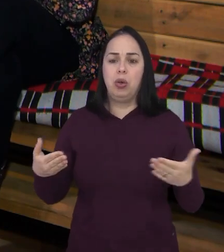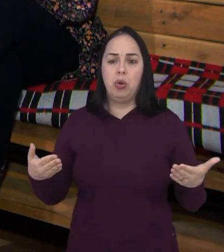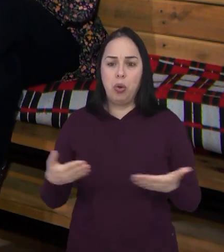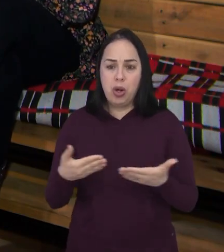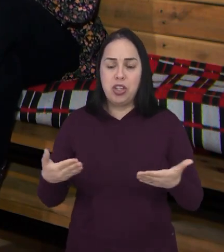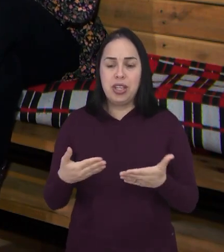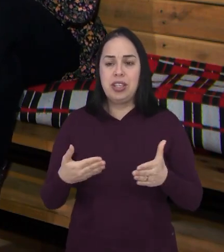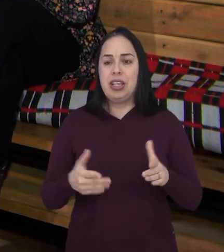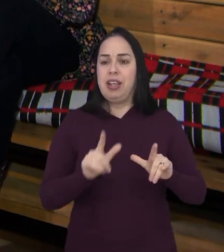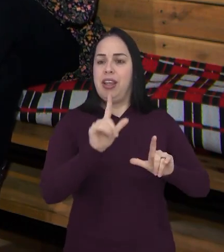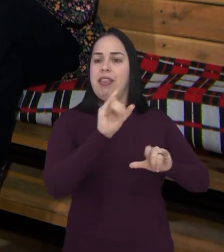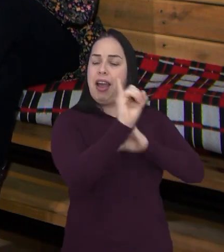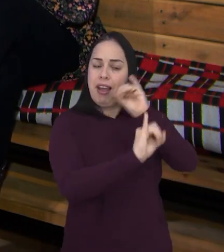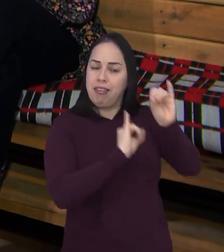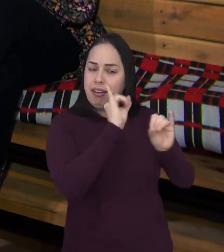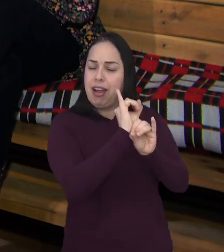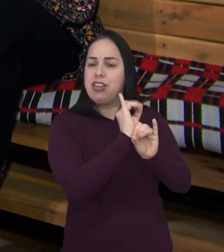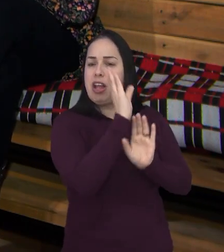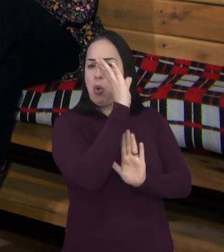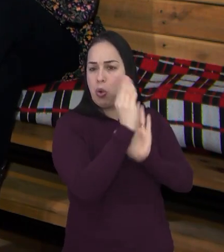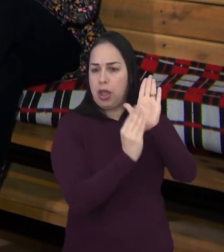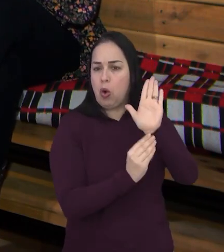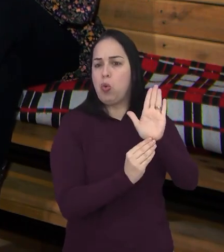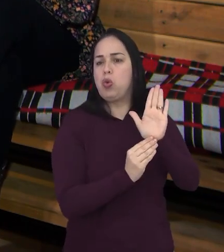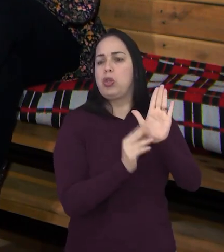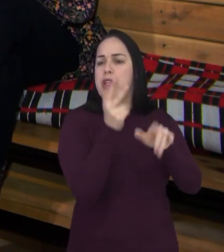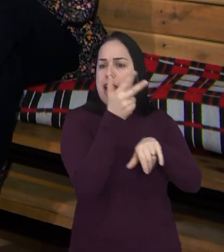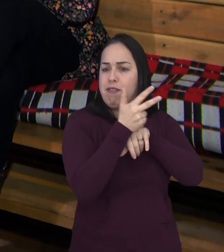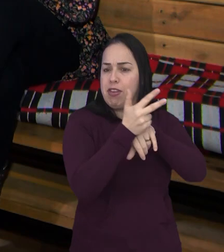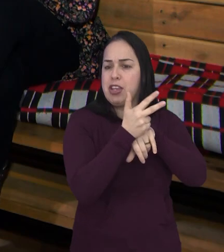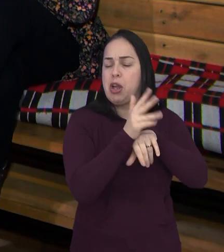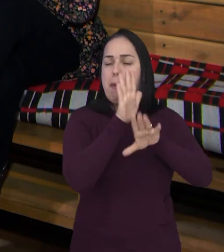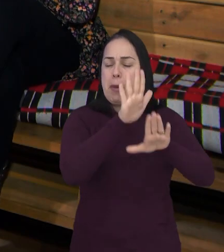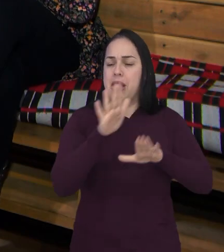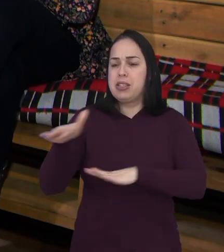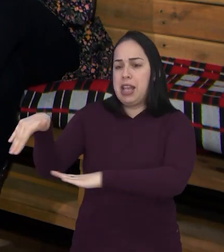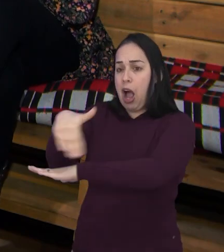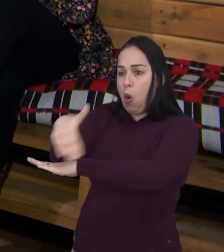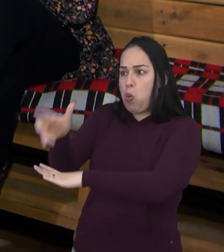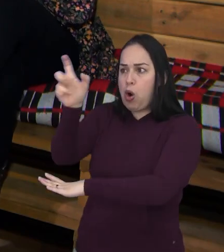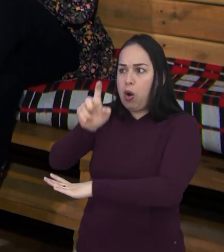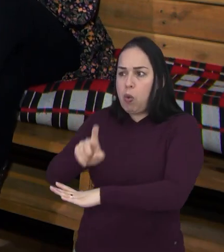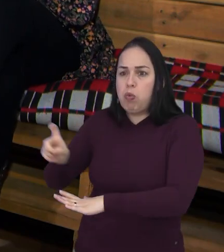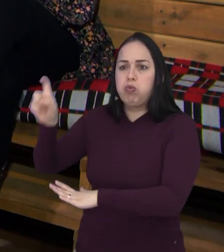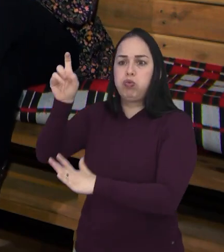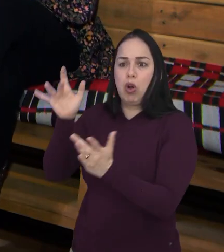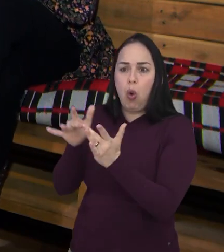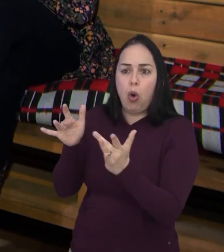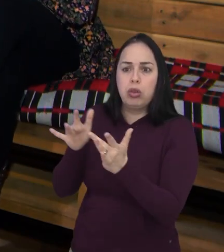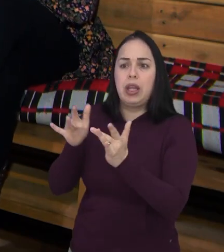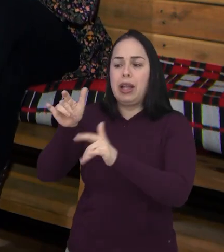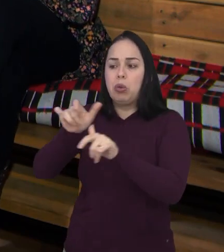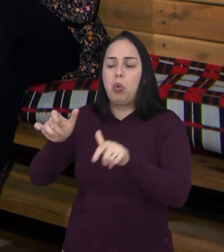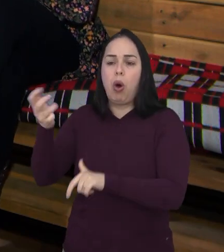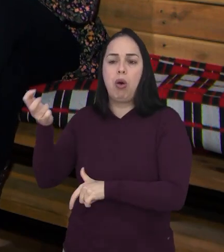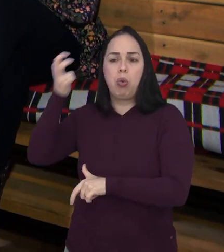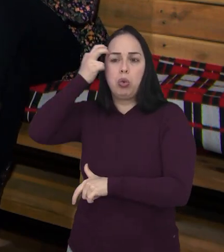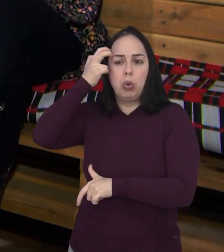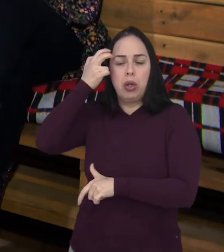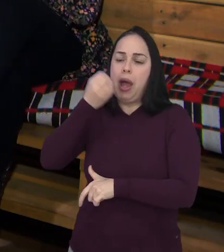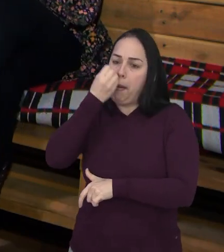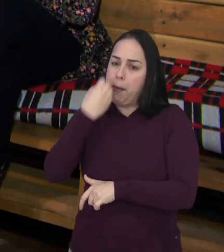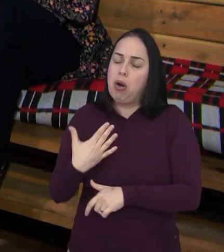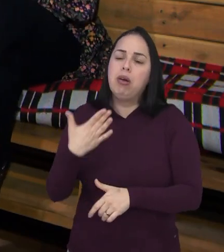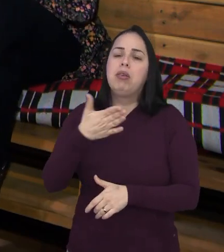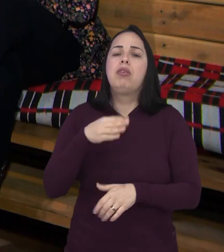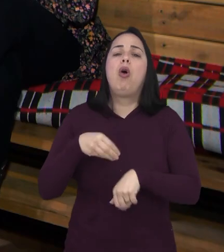tem muito conteúdo na internet, só que é importante também, né, ir para a rua, estar em contato. Quais são as dicas que você deixa para quem gosta de grafite e quer dar os